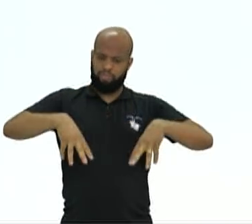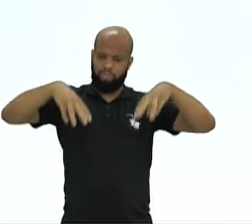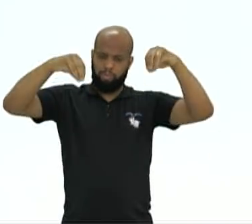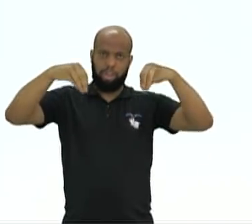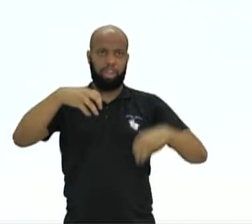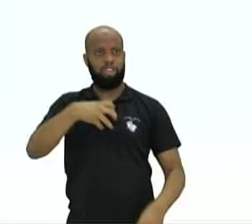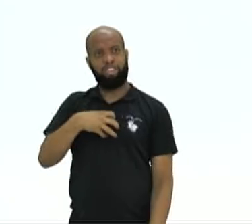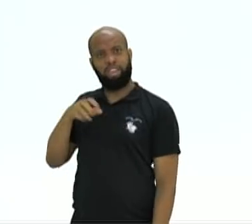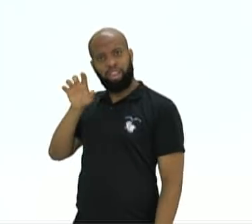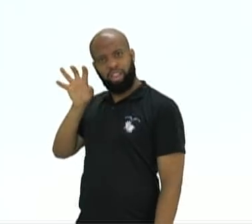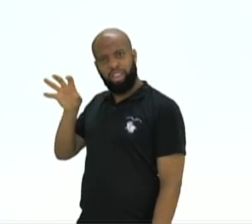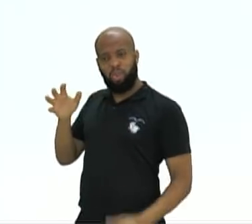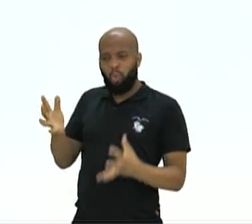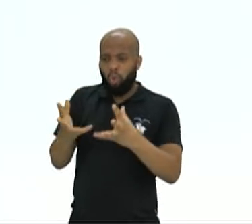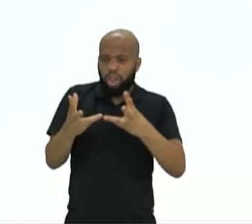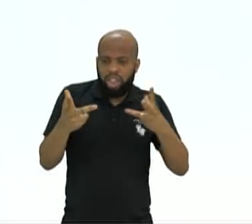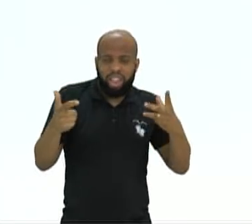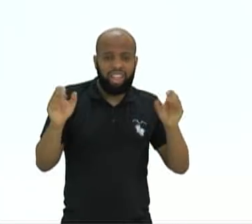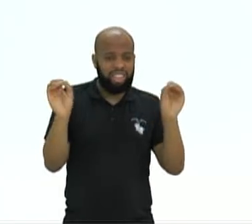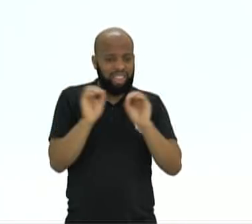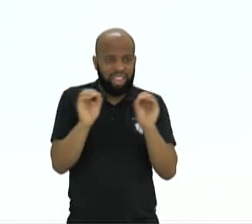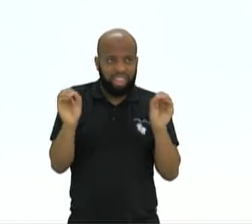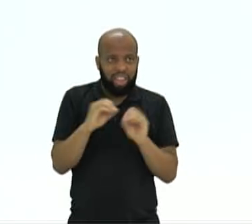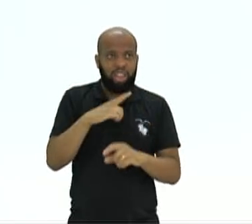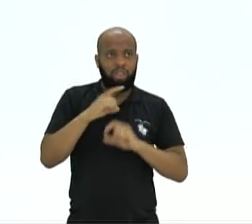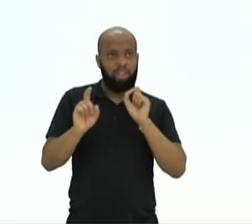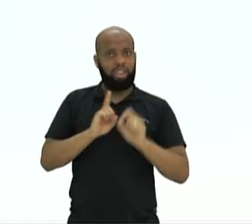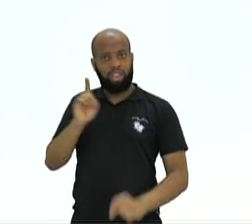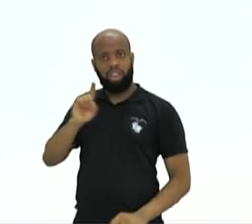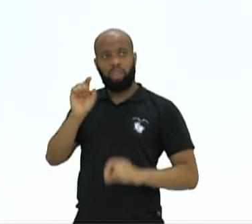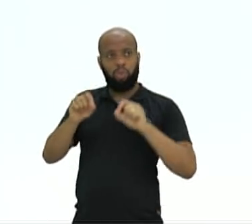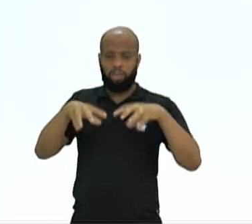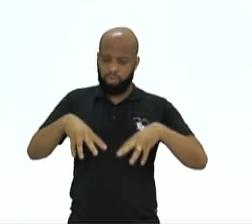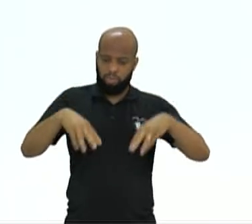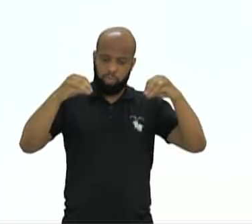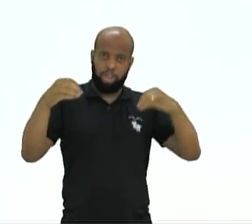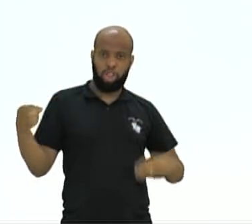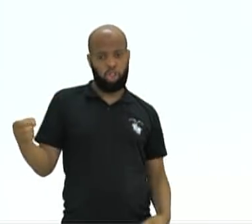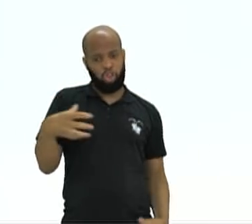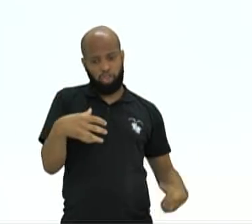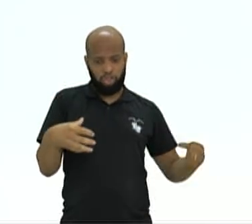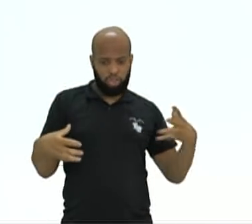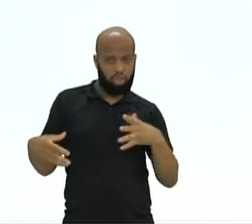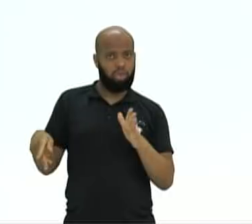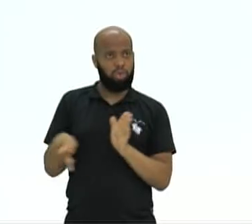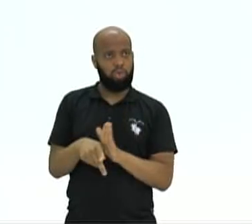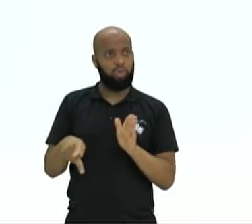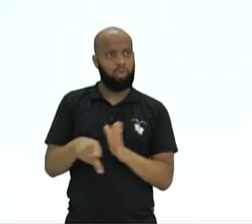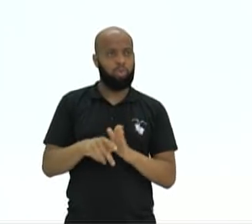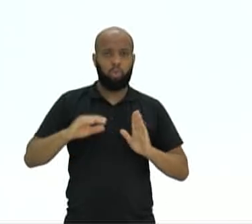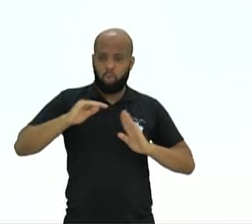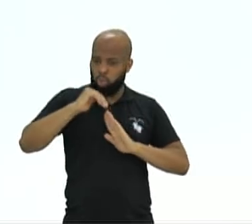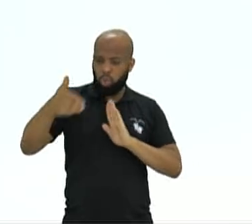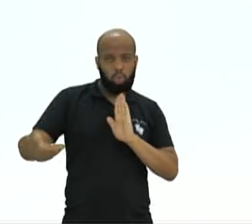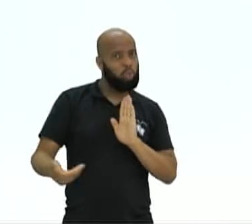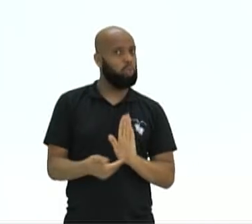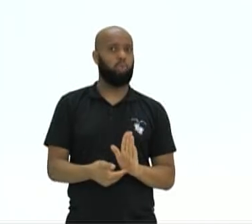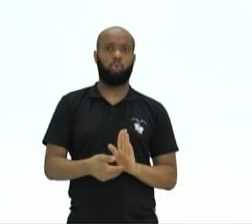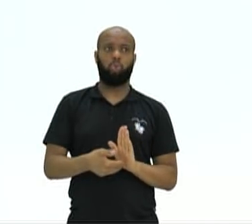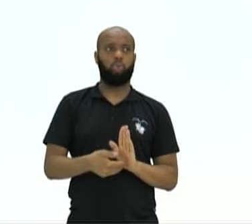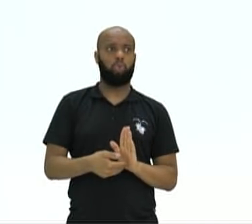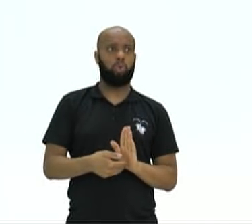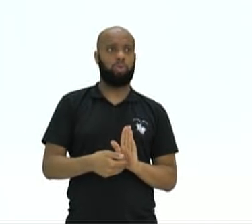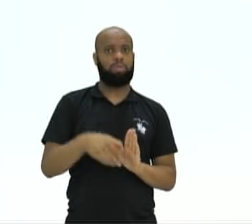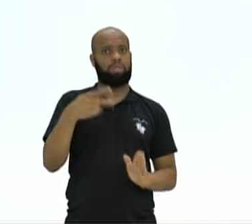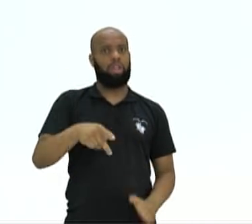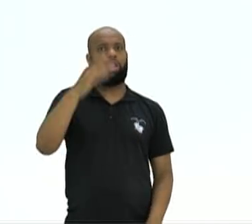desta qualidade, não tinha nada. É considerada o palácio mais moderno a território total da